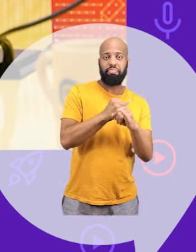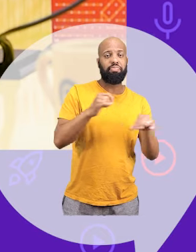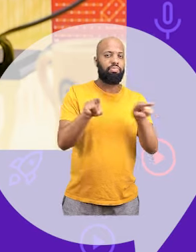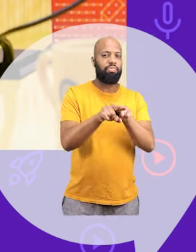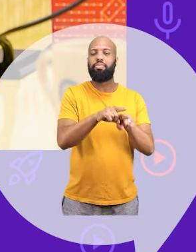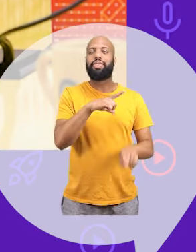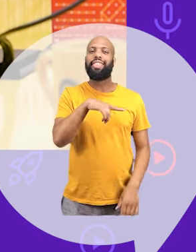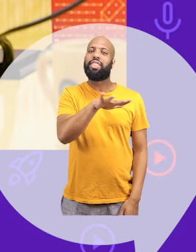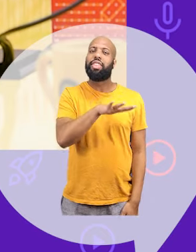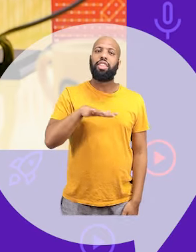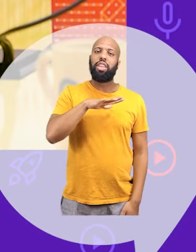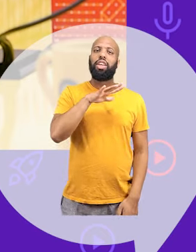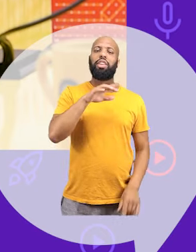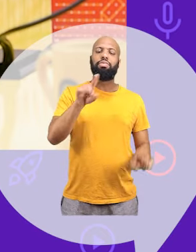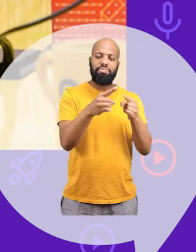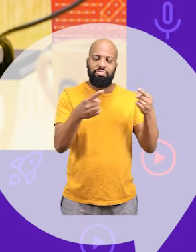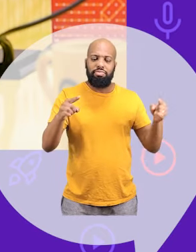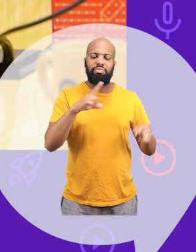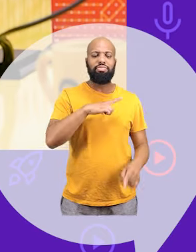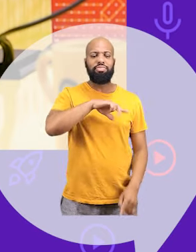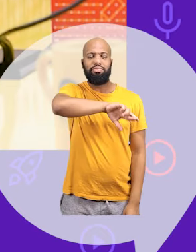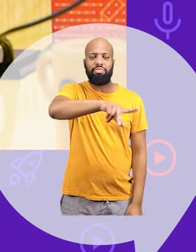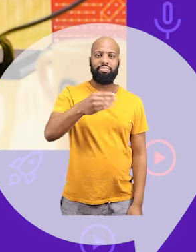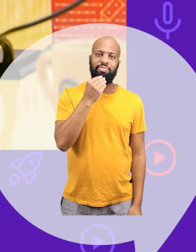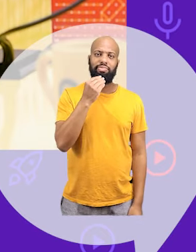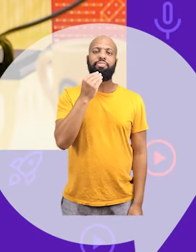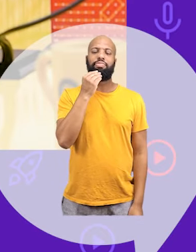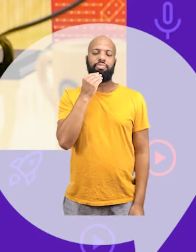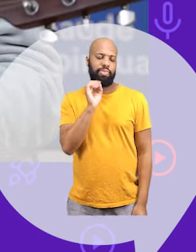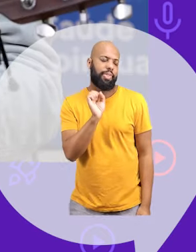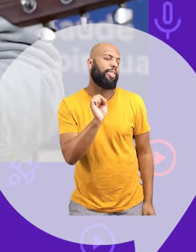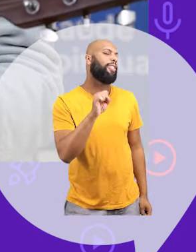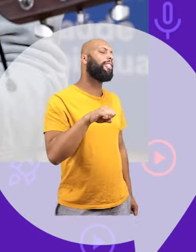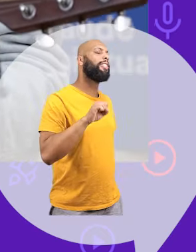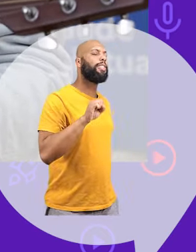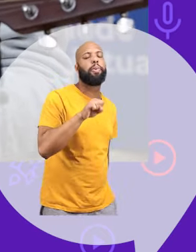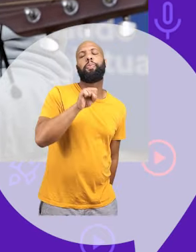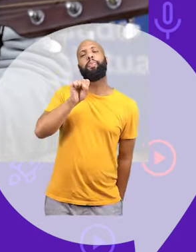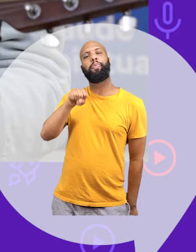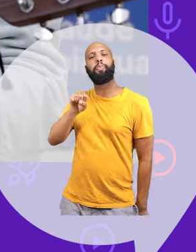internet e na área da música existem muitas possibilidades na internet